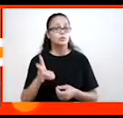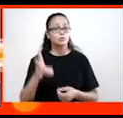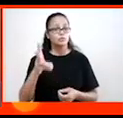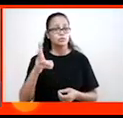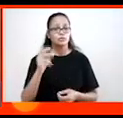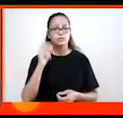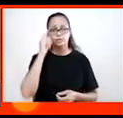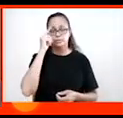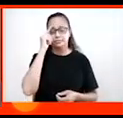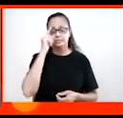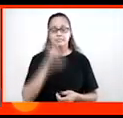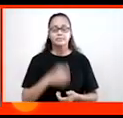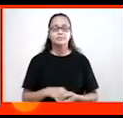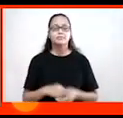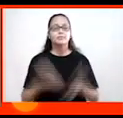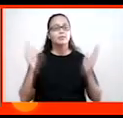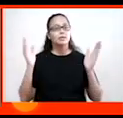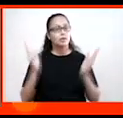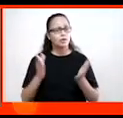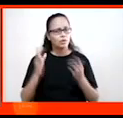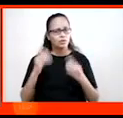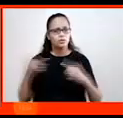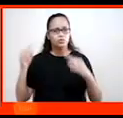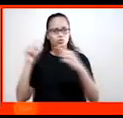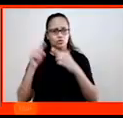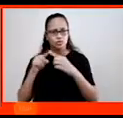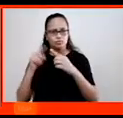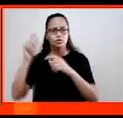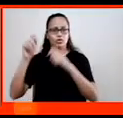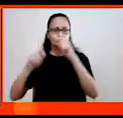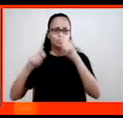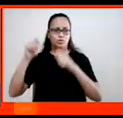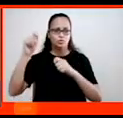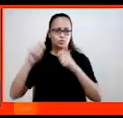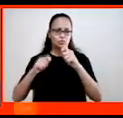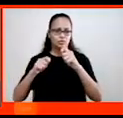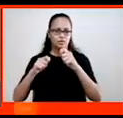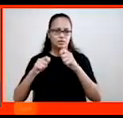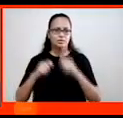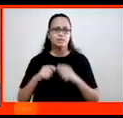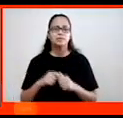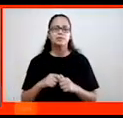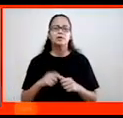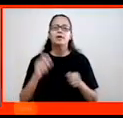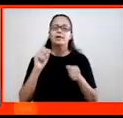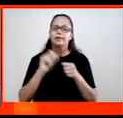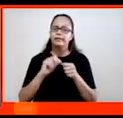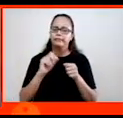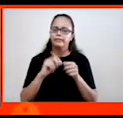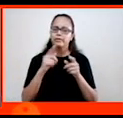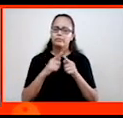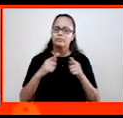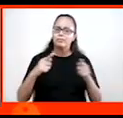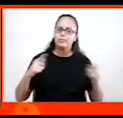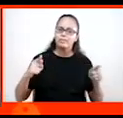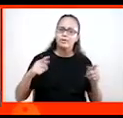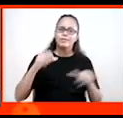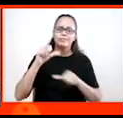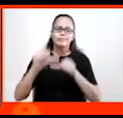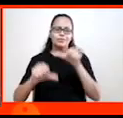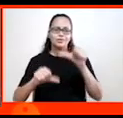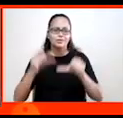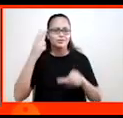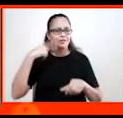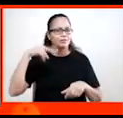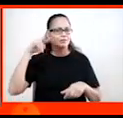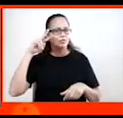Continuando. Vamos falar agora dos tipos de indústrias. Os historiadores consideram que a indústria provocou a maior alteração da